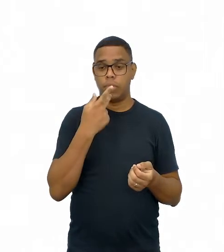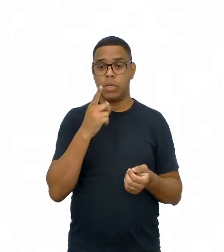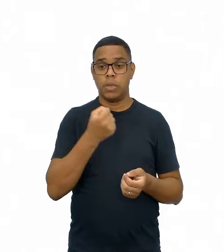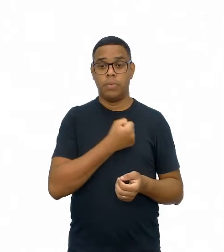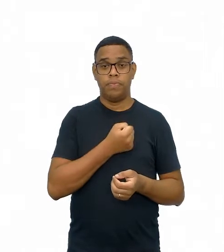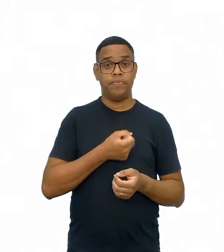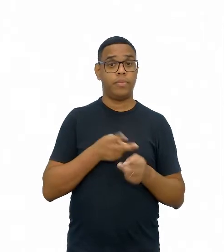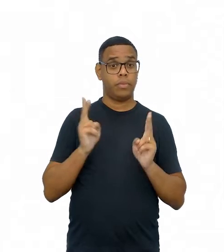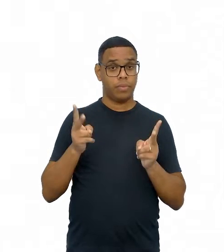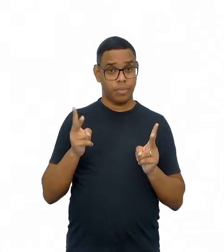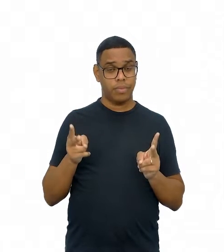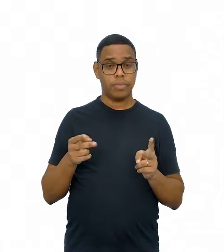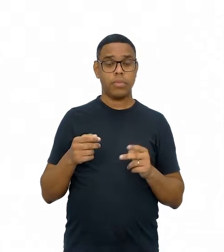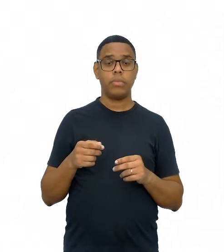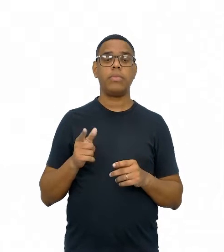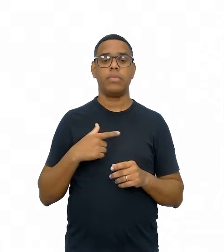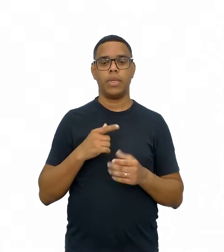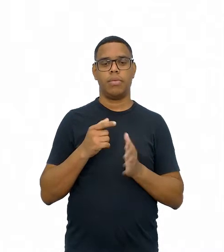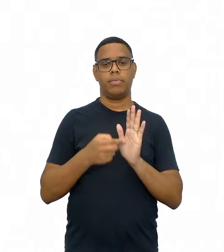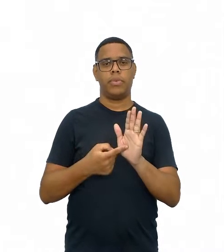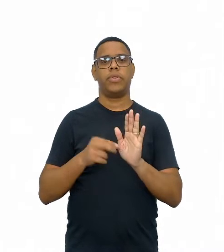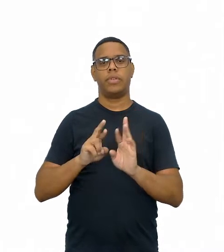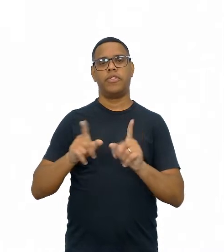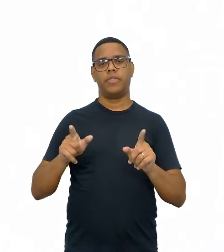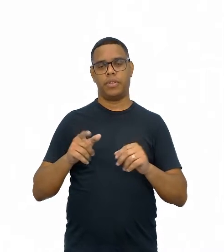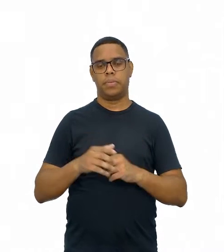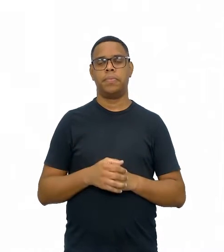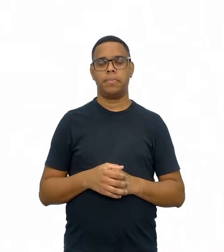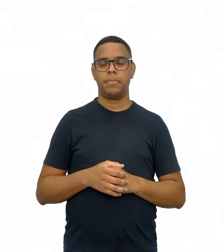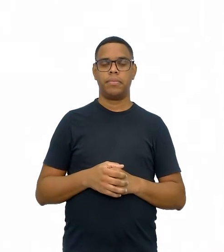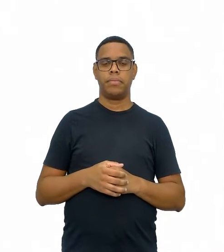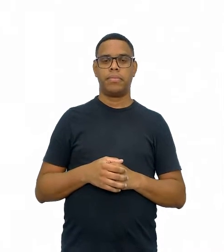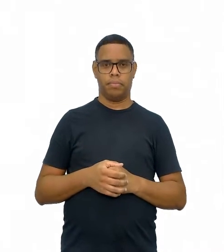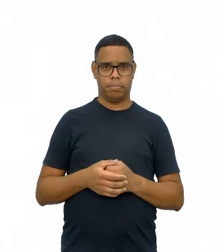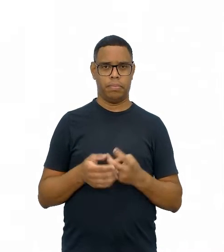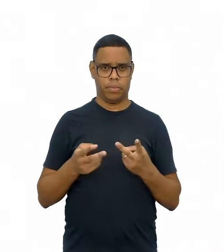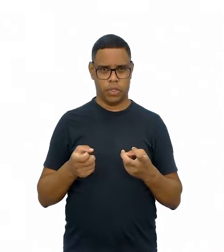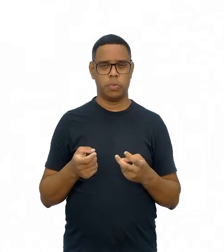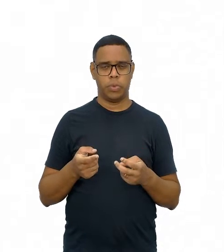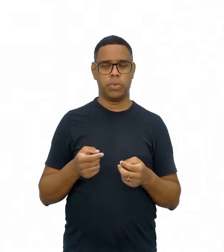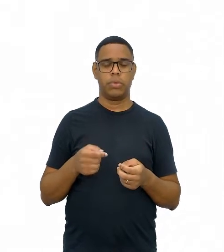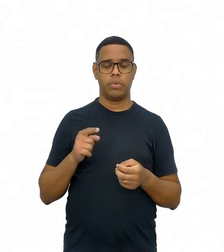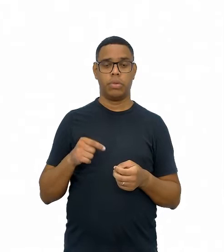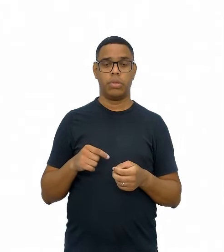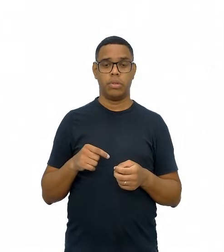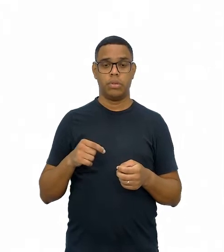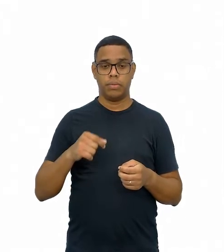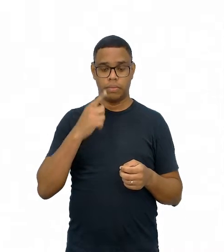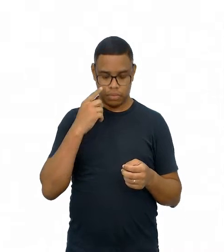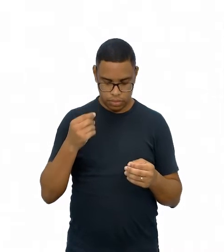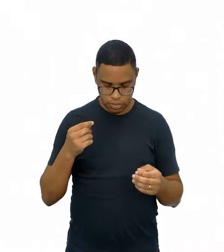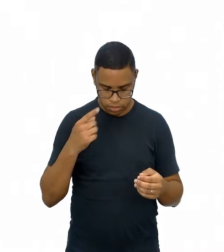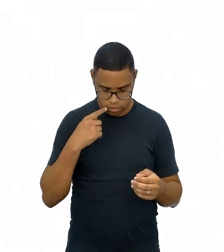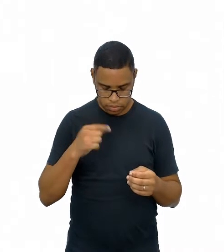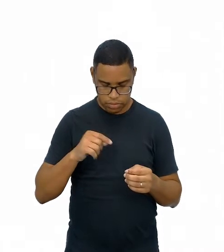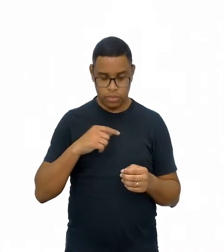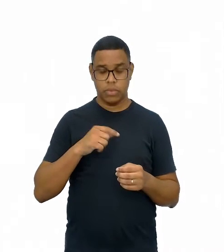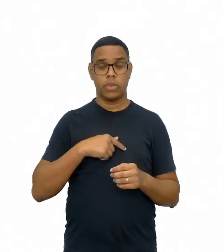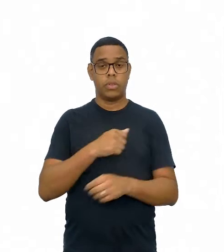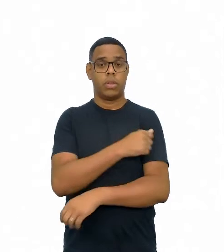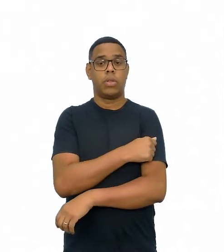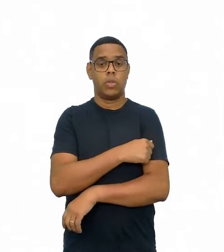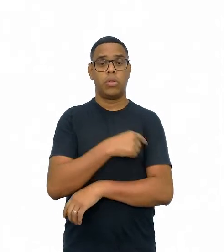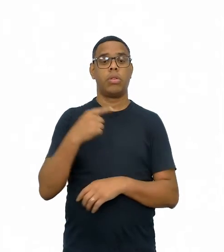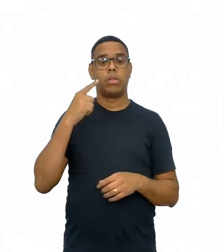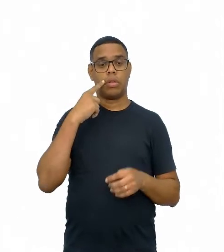mesma quantidade, é o mesmo número sendo representado de uma outra forma. Percebem que isso, ele quebra o paradigma que o aluno